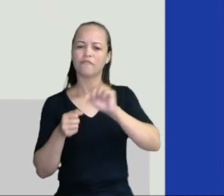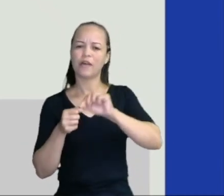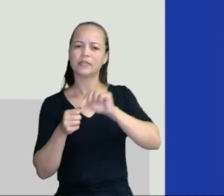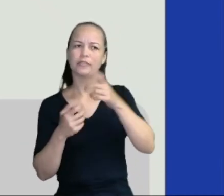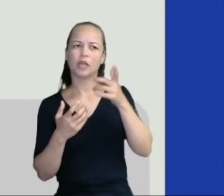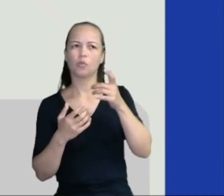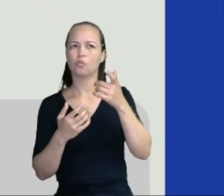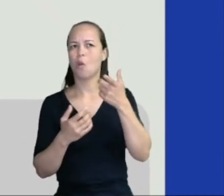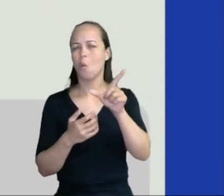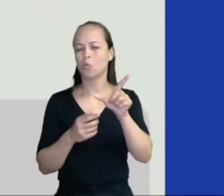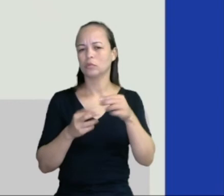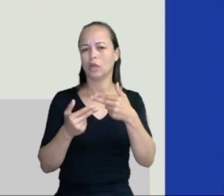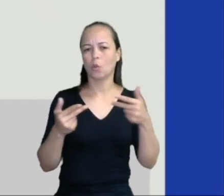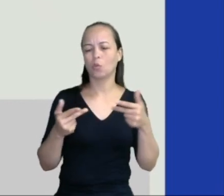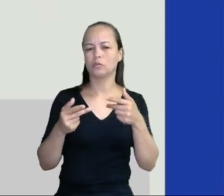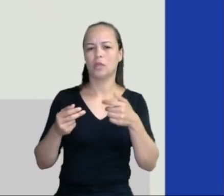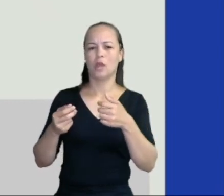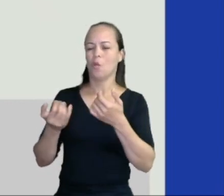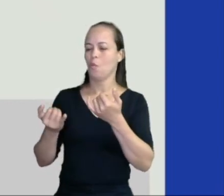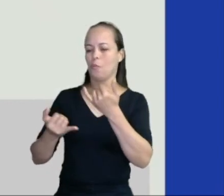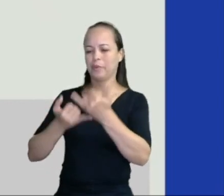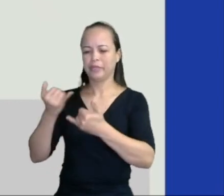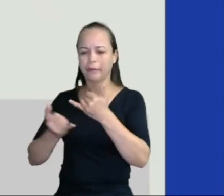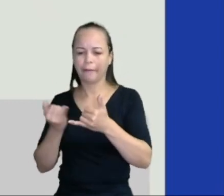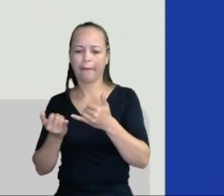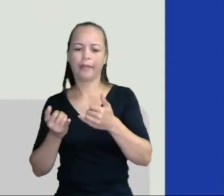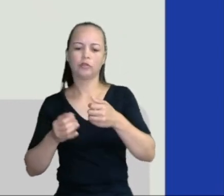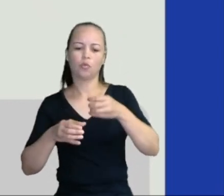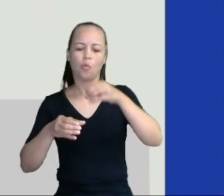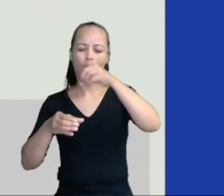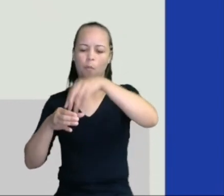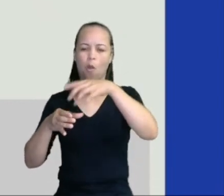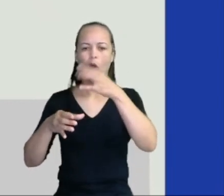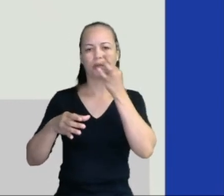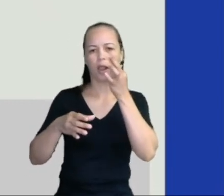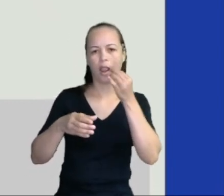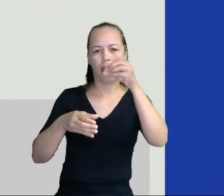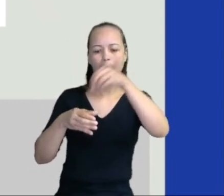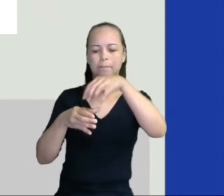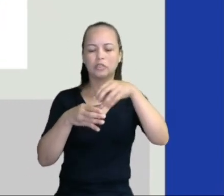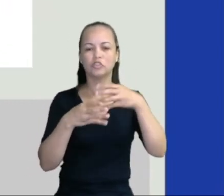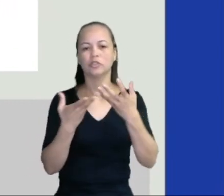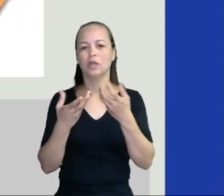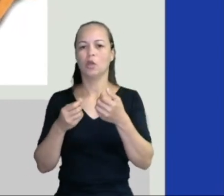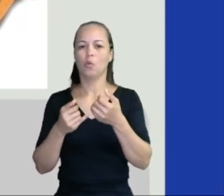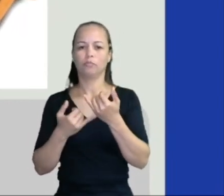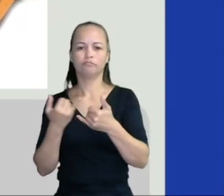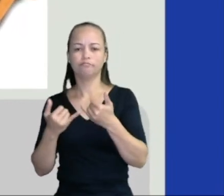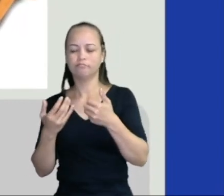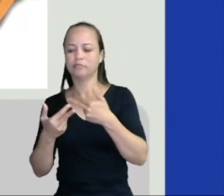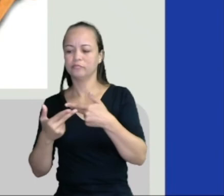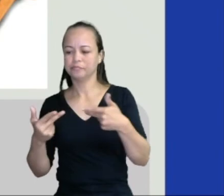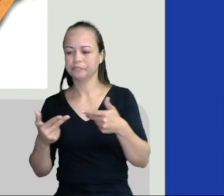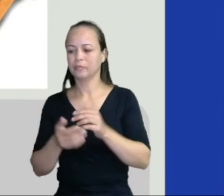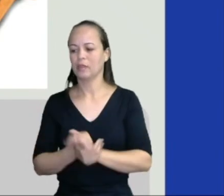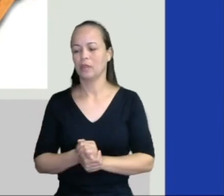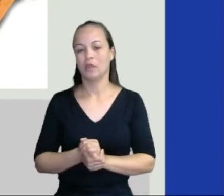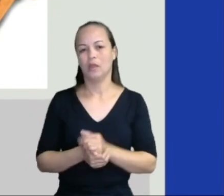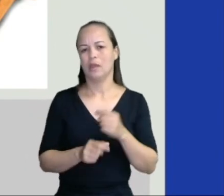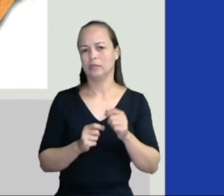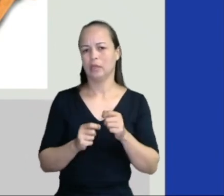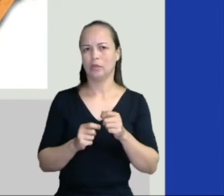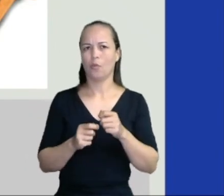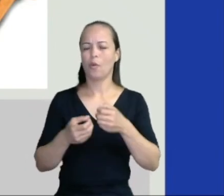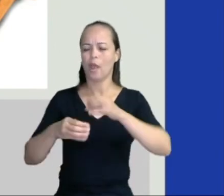um brinquedo, um jarro de planta, um porta-lápis, tá? E o que é reciclar? É eu mandar esse material para